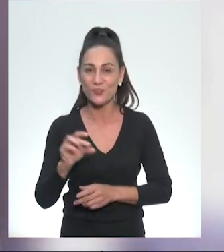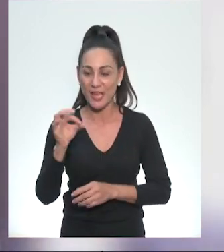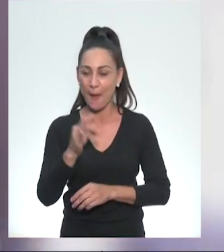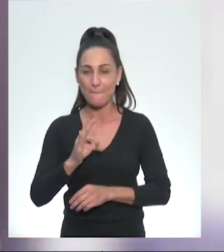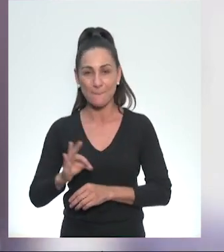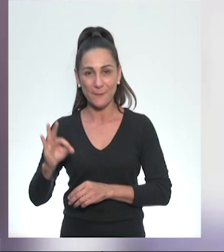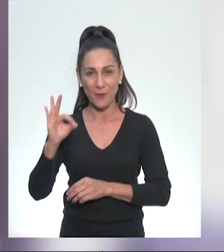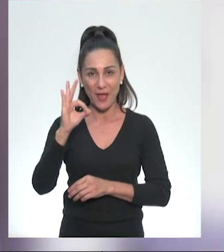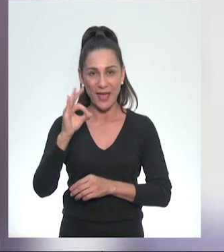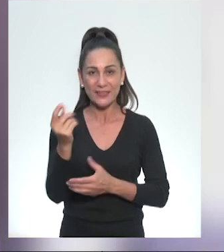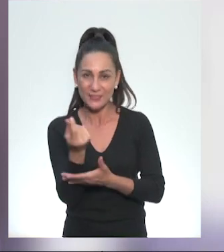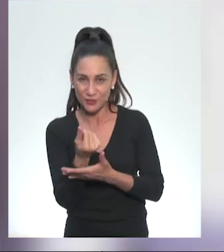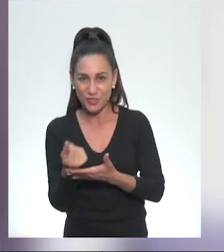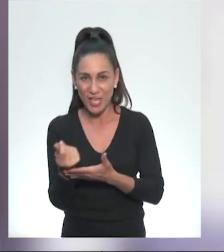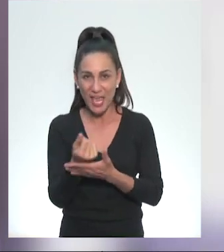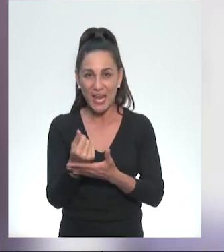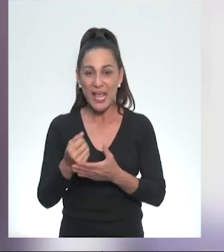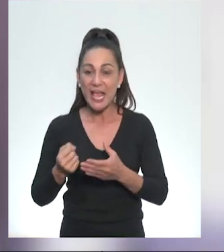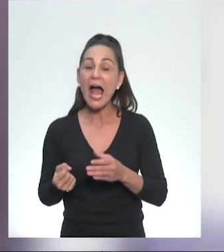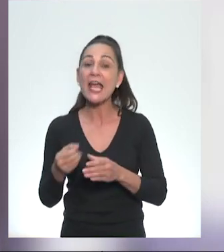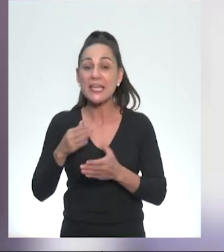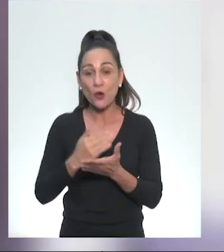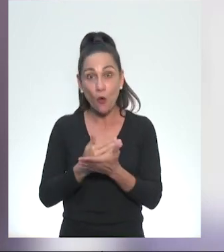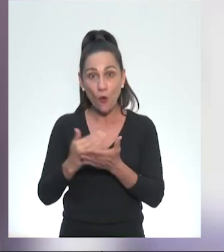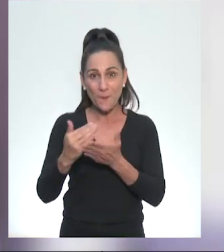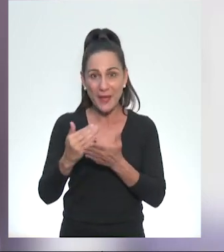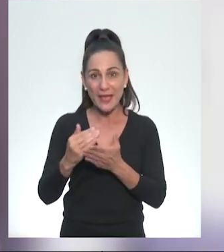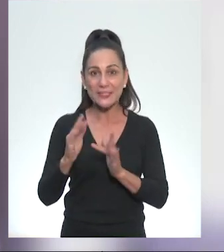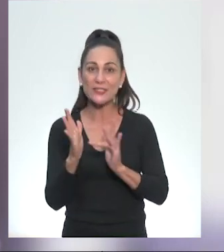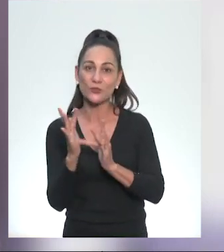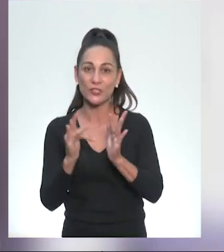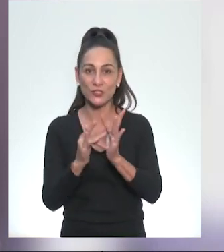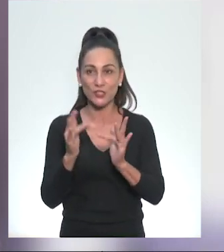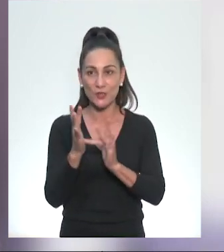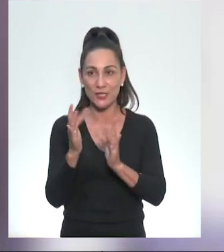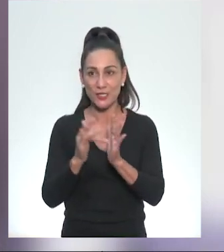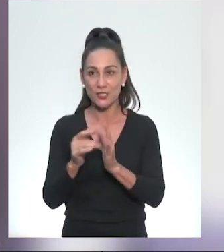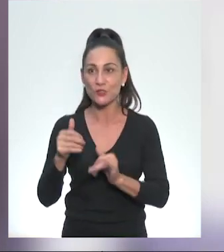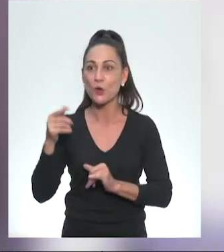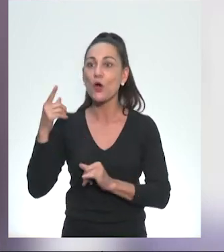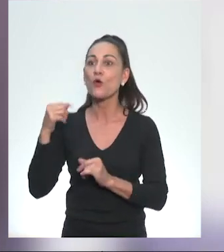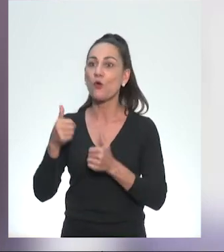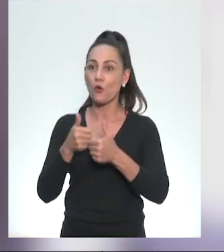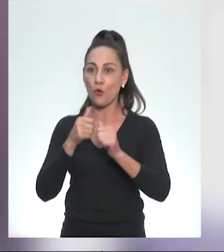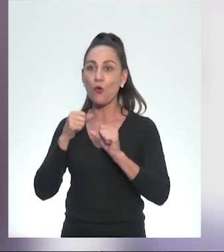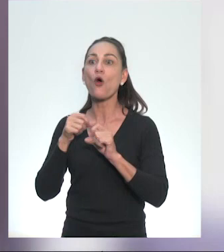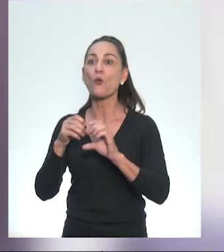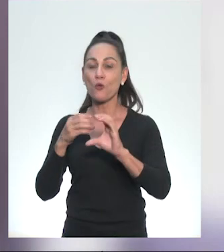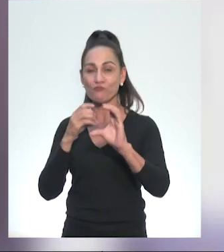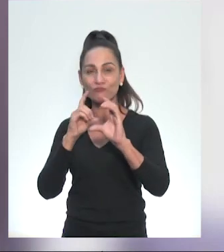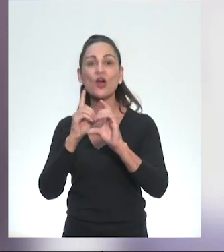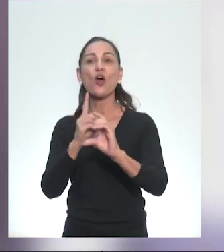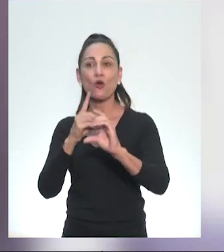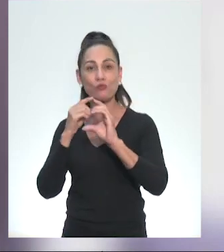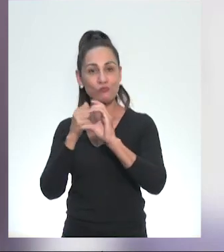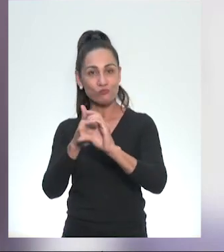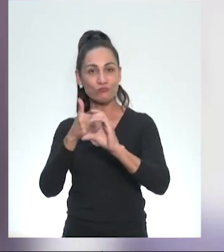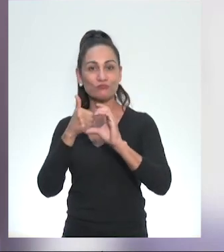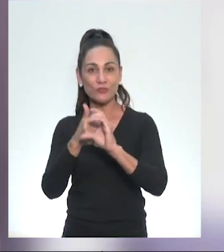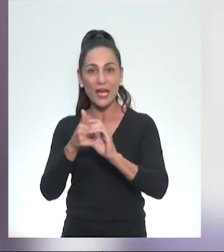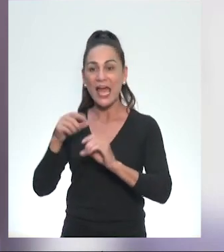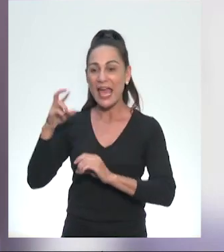e é introduzido aí o cristianismo como religião, mas não se tornou a religião oficial, foi só mais uma